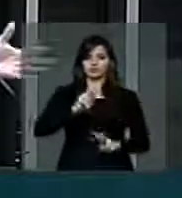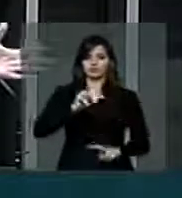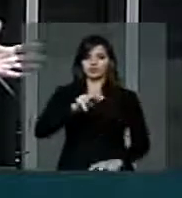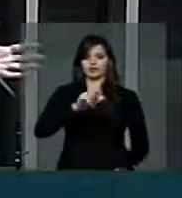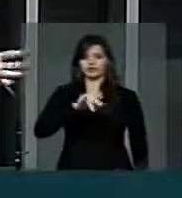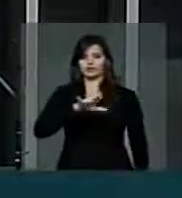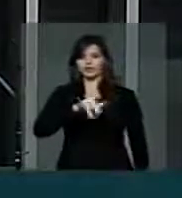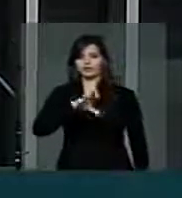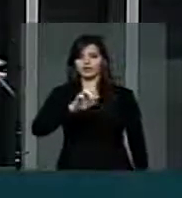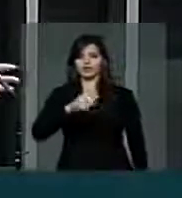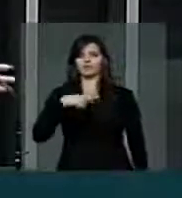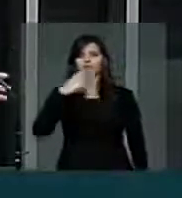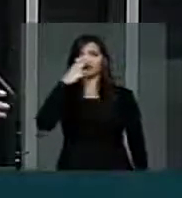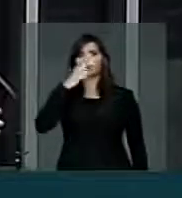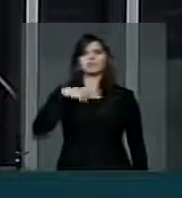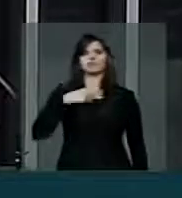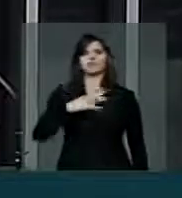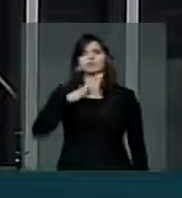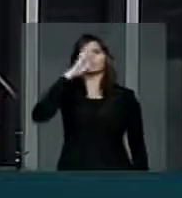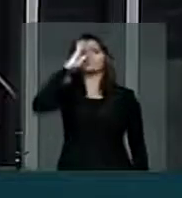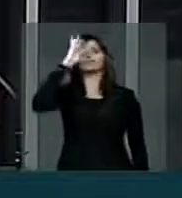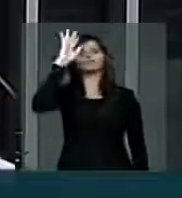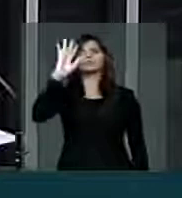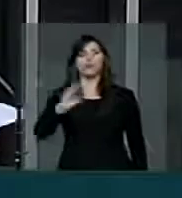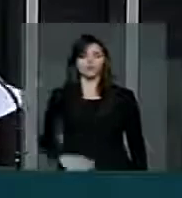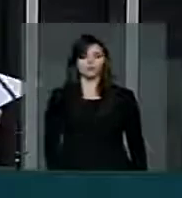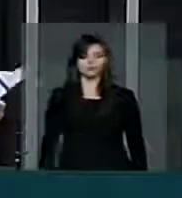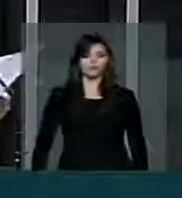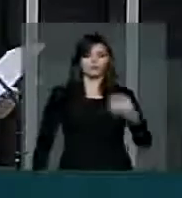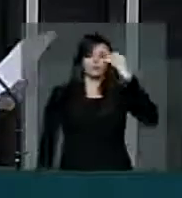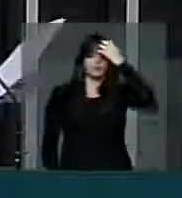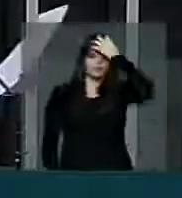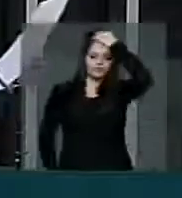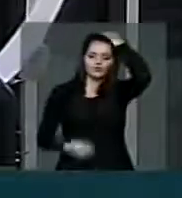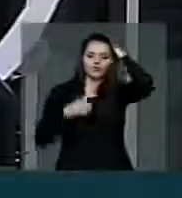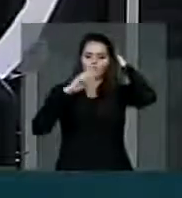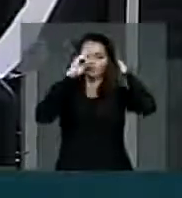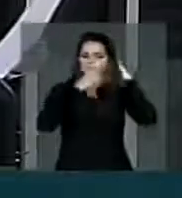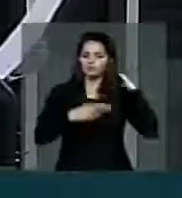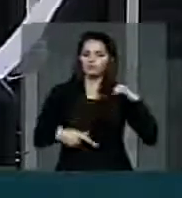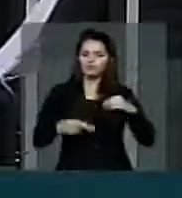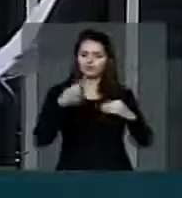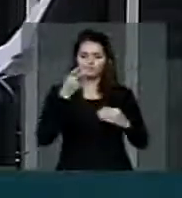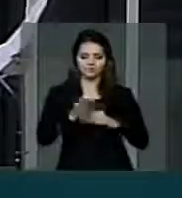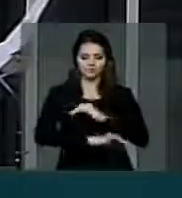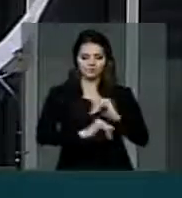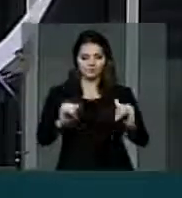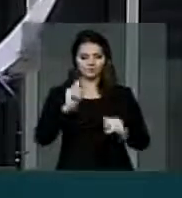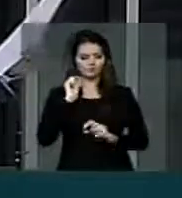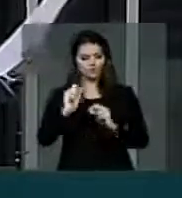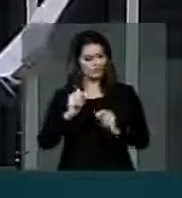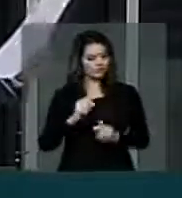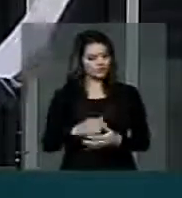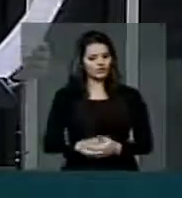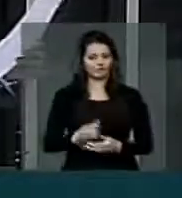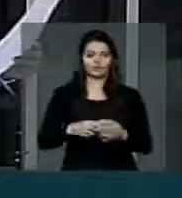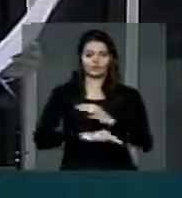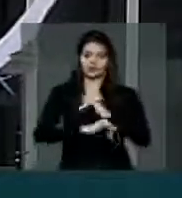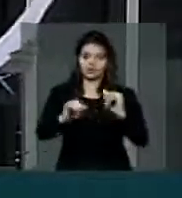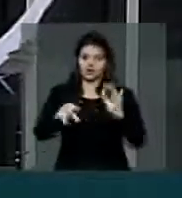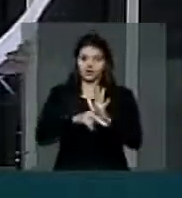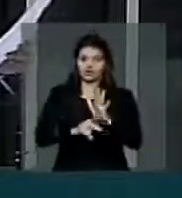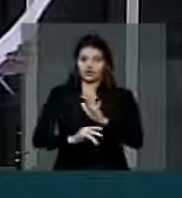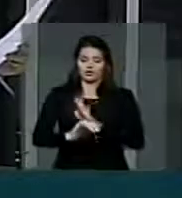um mito, é uma lenda. Por isso, senhor presidente, faço questão de repercutir aqui dados